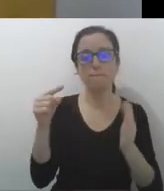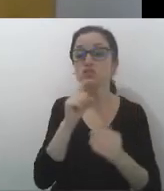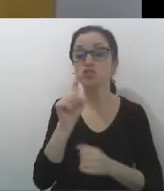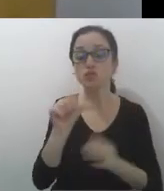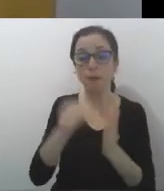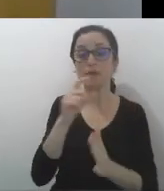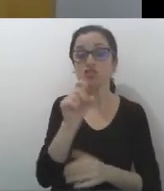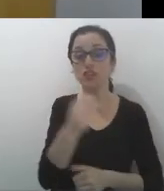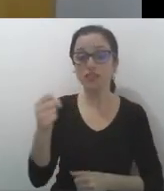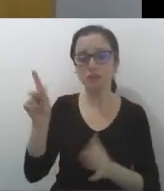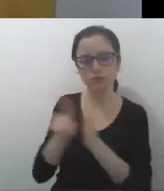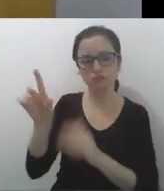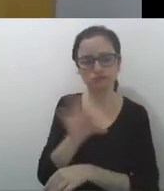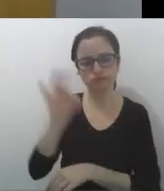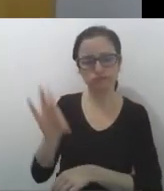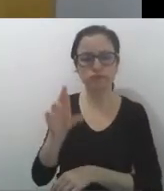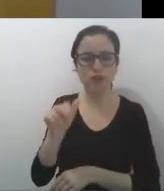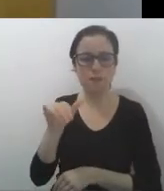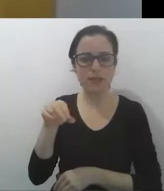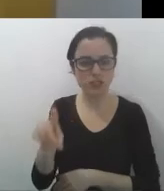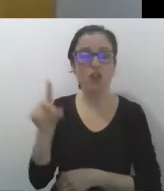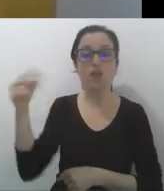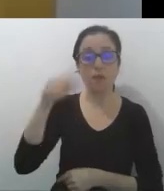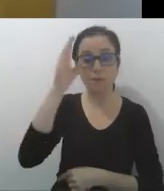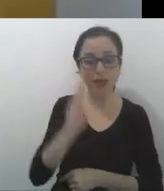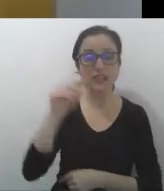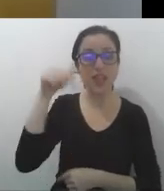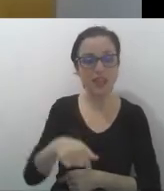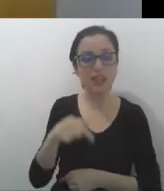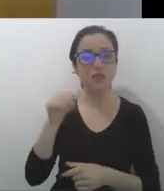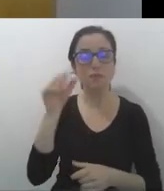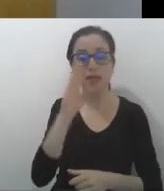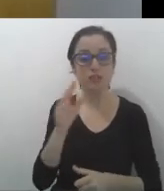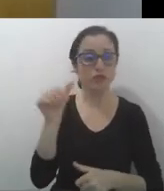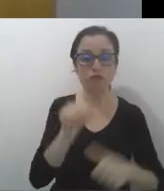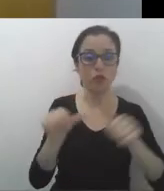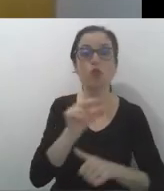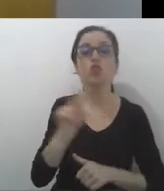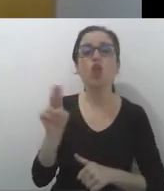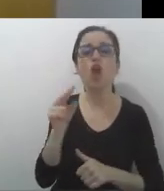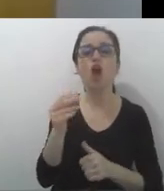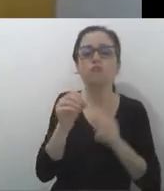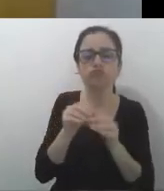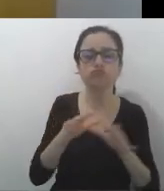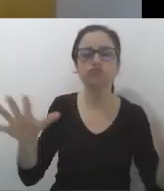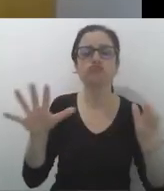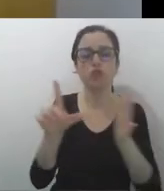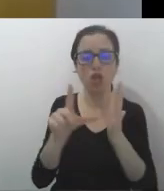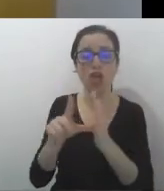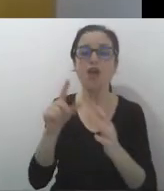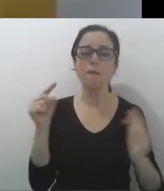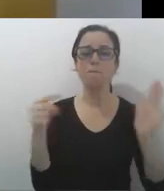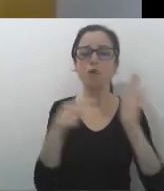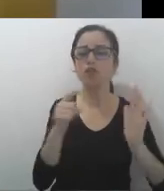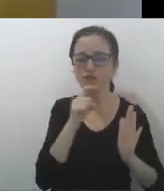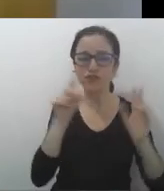Raymond Loewy, que vai vir para o Brasil, e aqui no Brasil vai dar nome para uma cadeia de lojas que é a Ponto Frio,